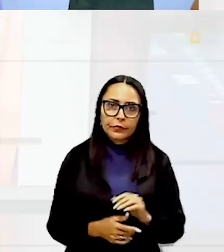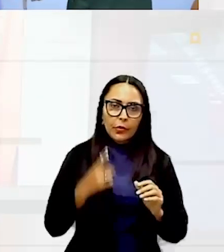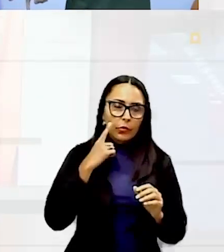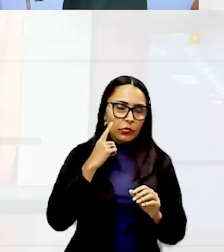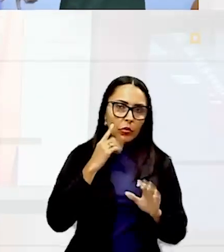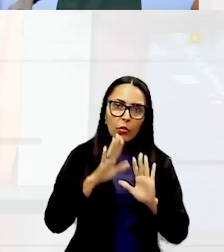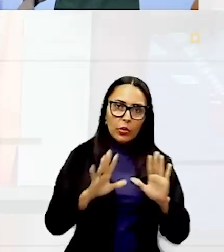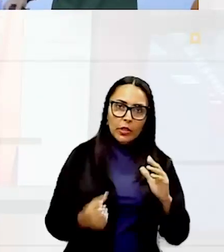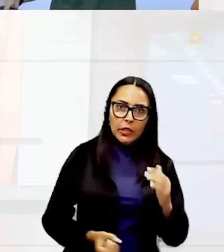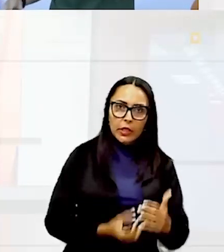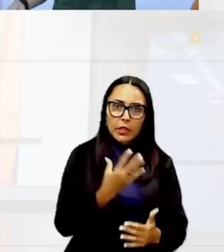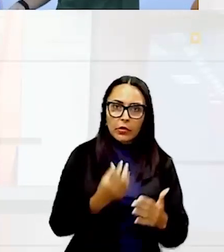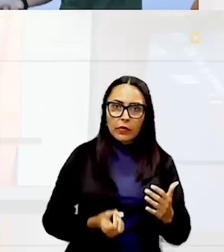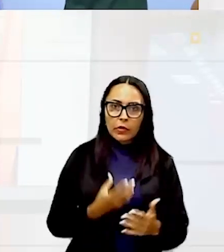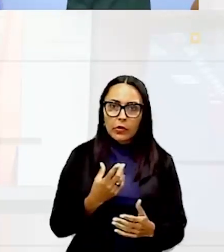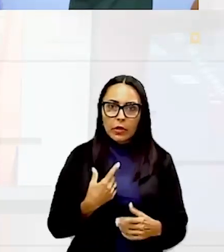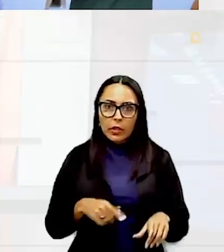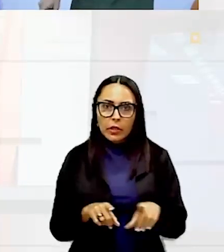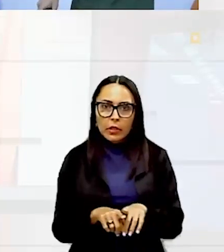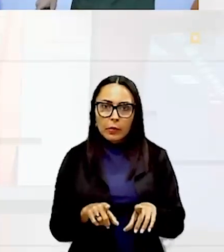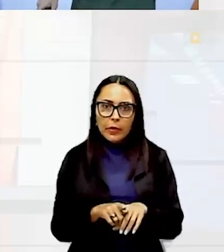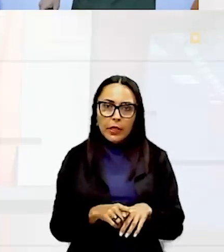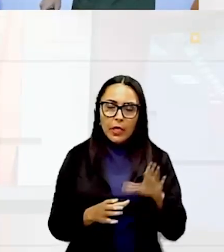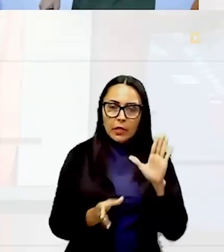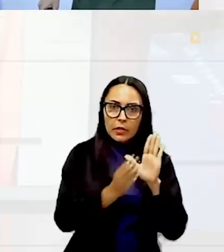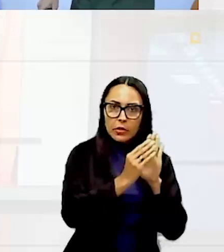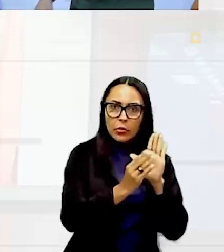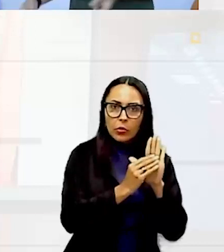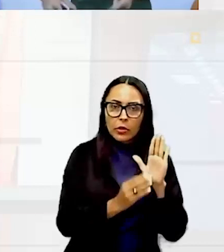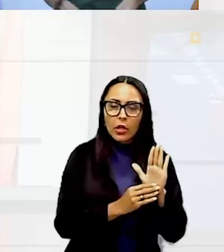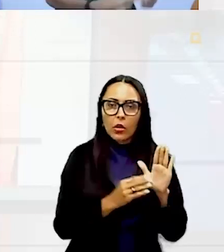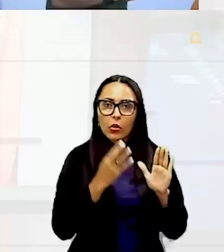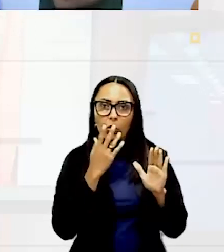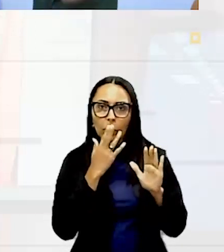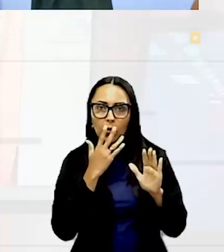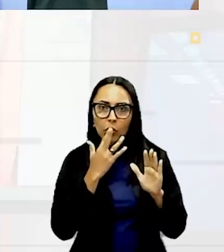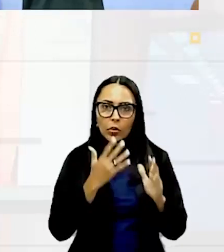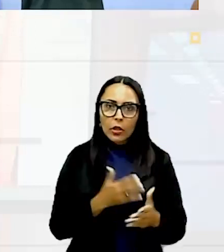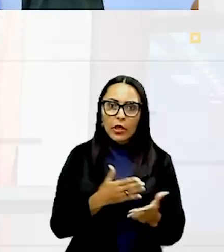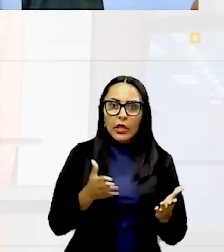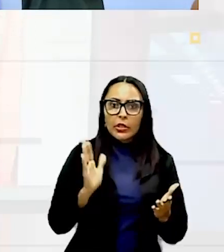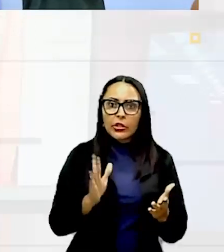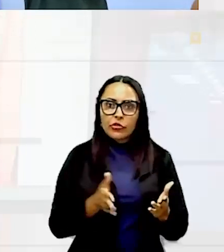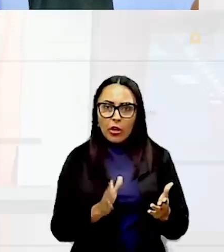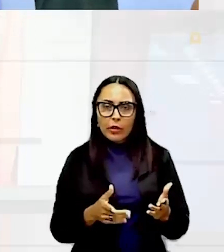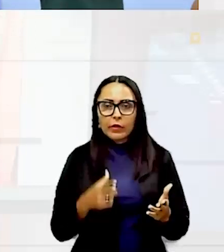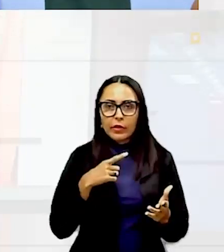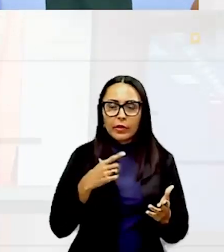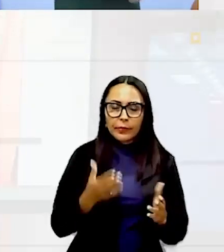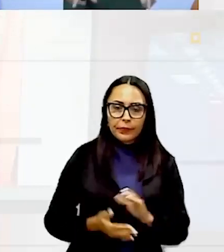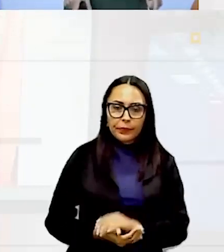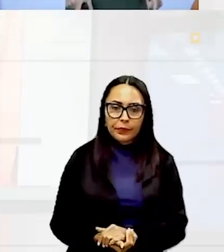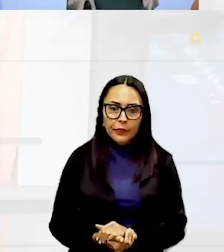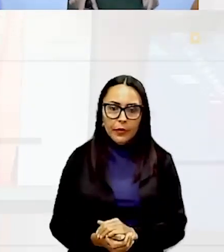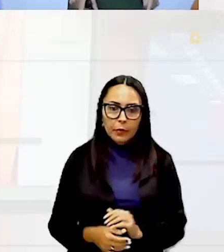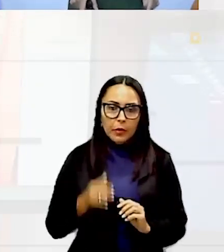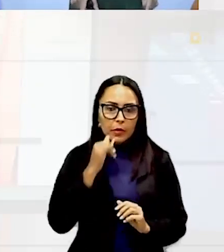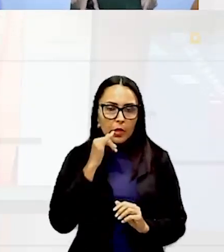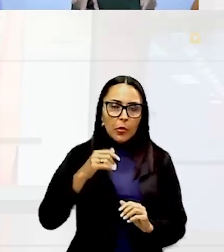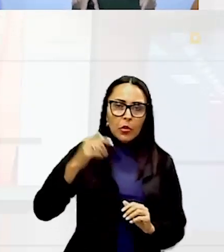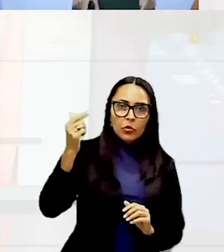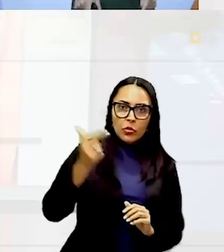cria novas coisas, mas ele também adiciona cor no cenário que já existia. Por exemplo, no segundo